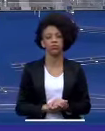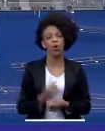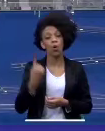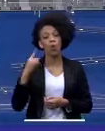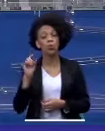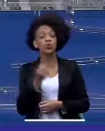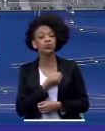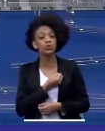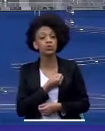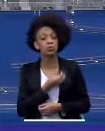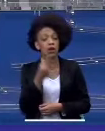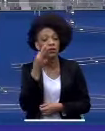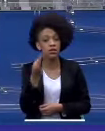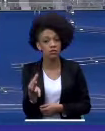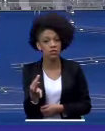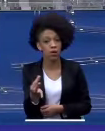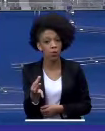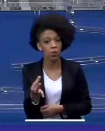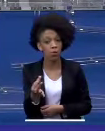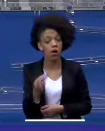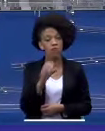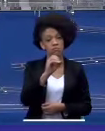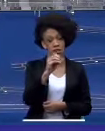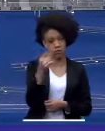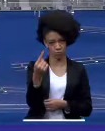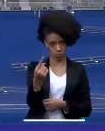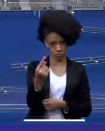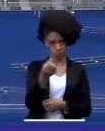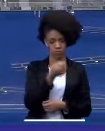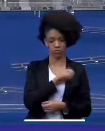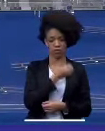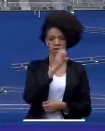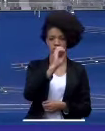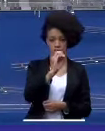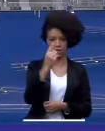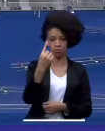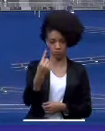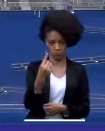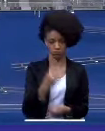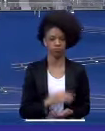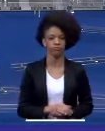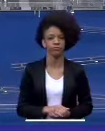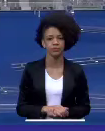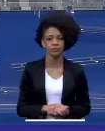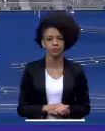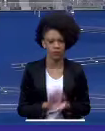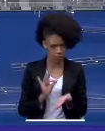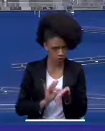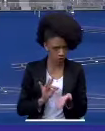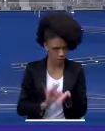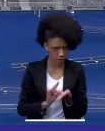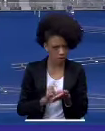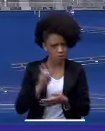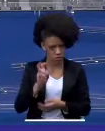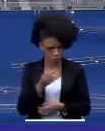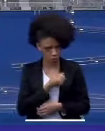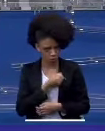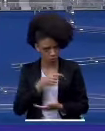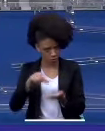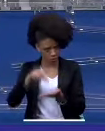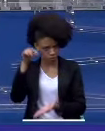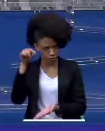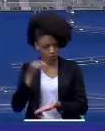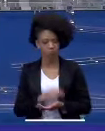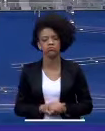quinto e último número tá na tela bola vermelha nº 01 vermelha 01 vamos confirmar as cinco dezenas